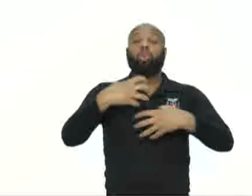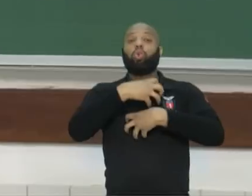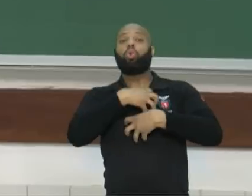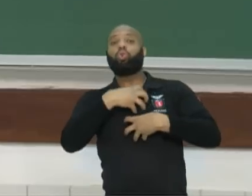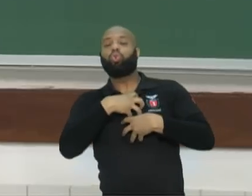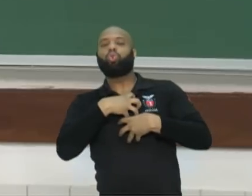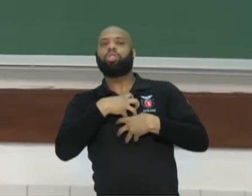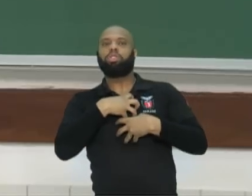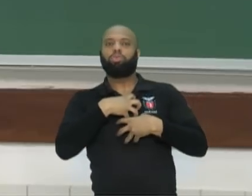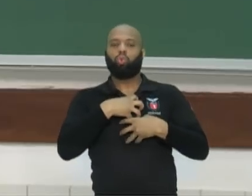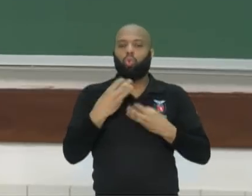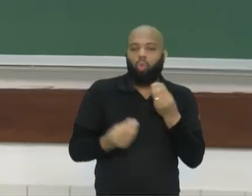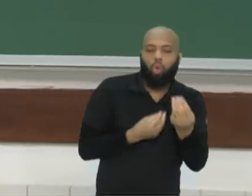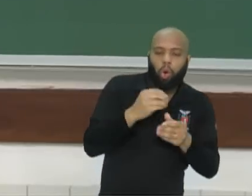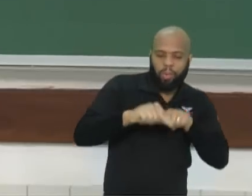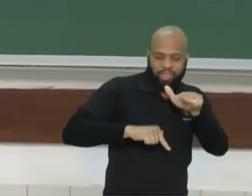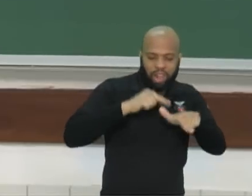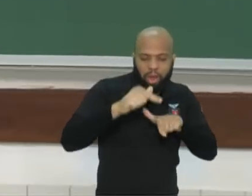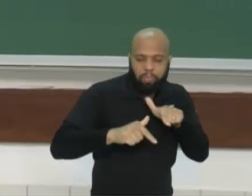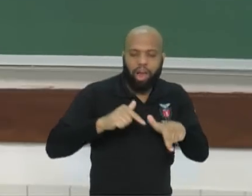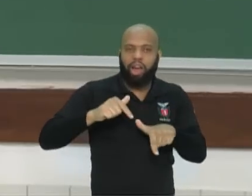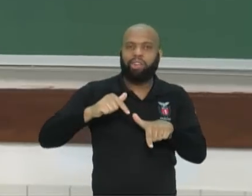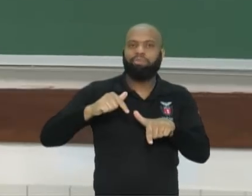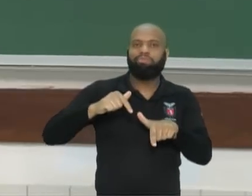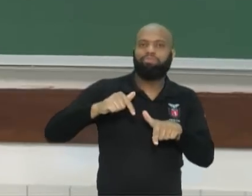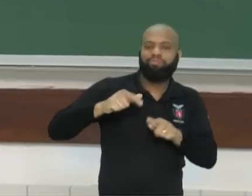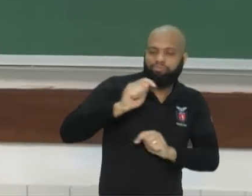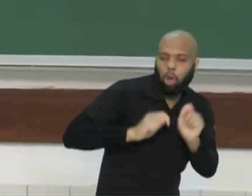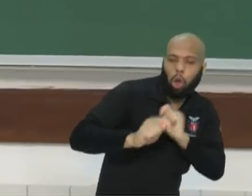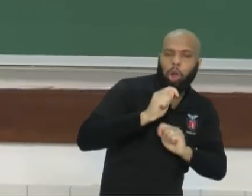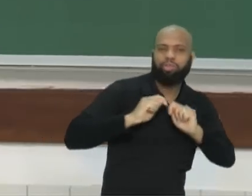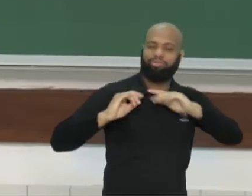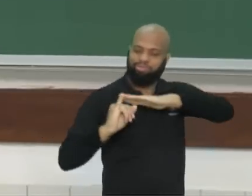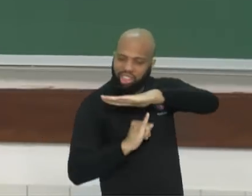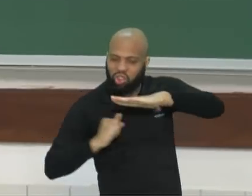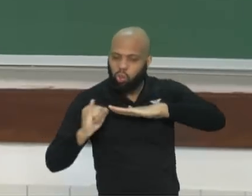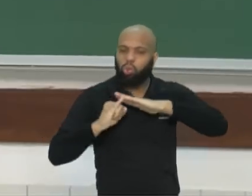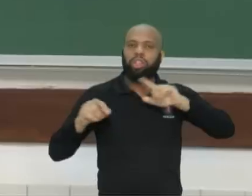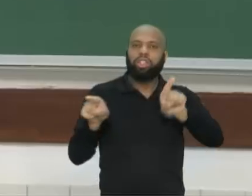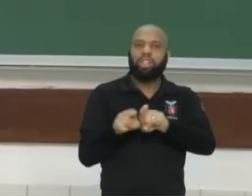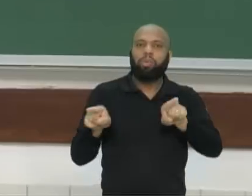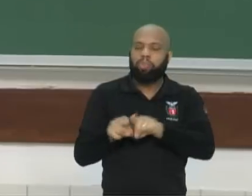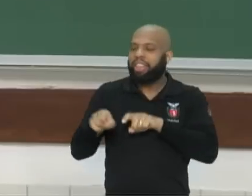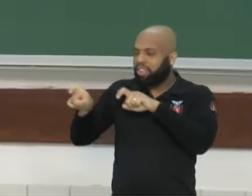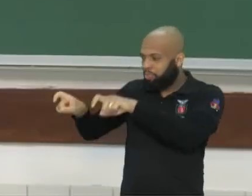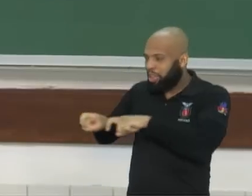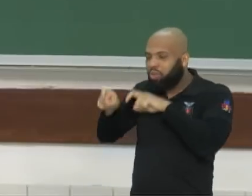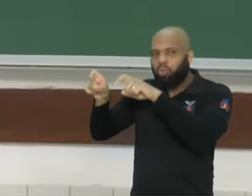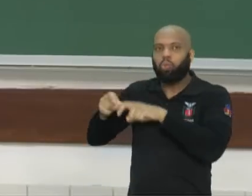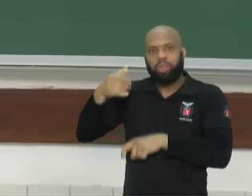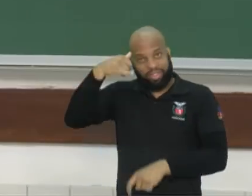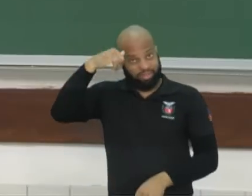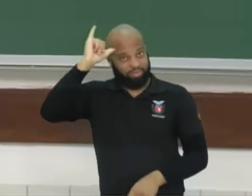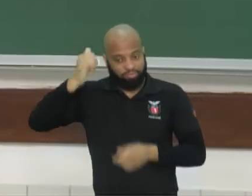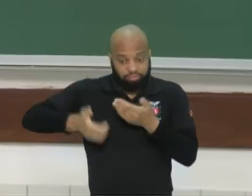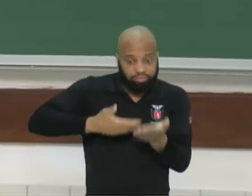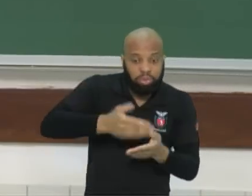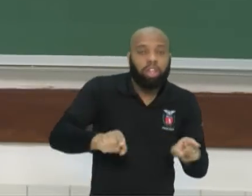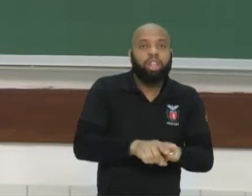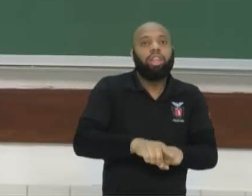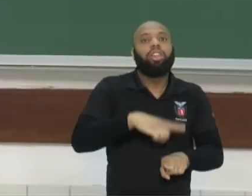como as atividades são desenvolvidas hoje pela sociedade, a indústria, a agropecuária, o extrativismo,